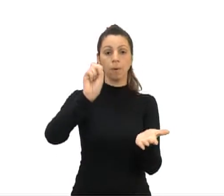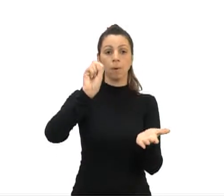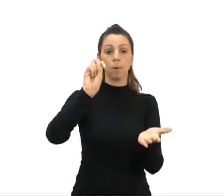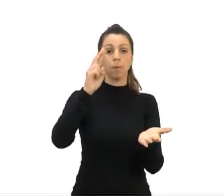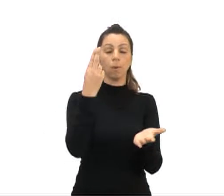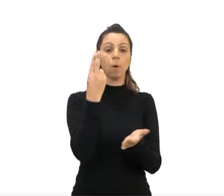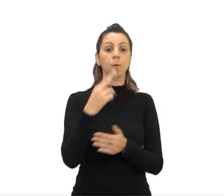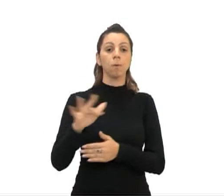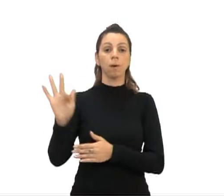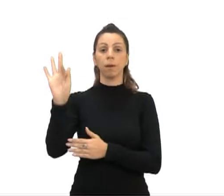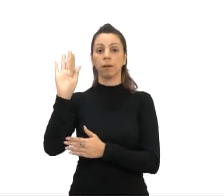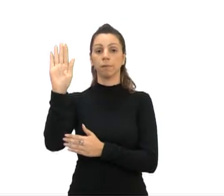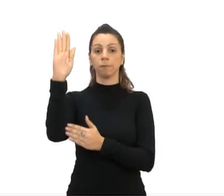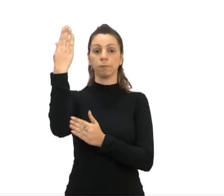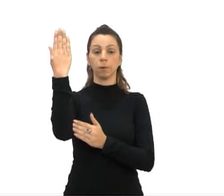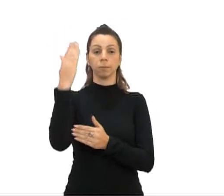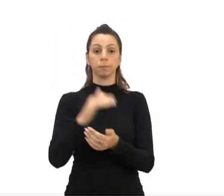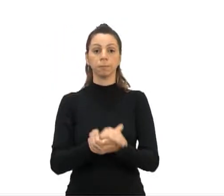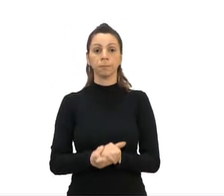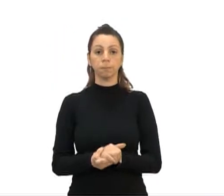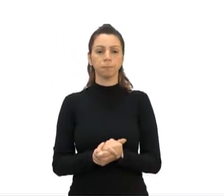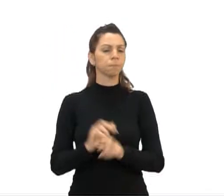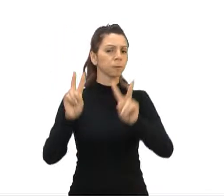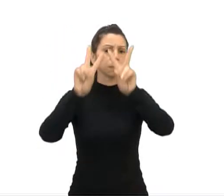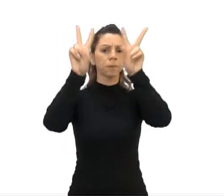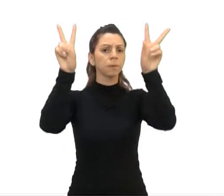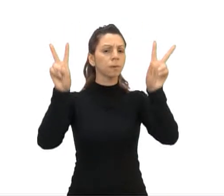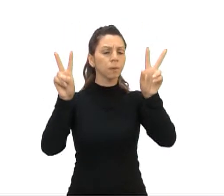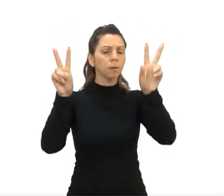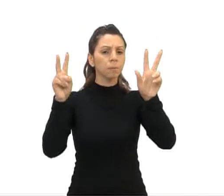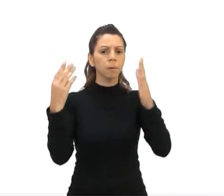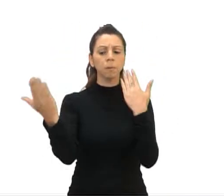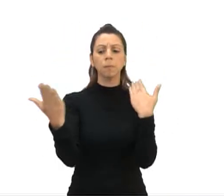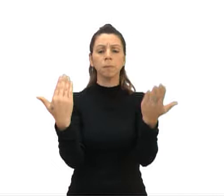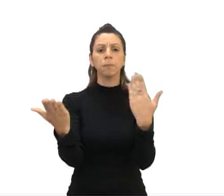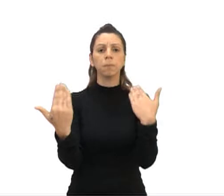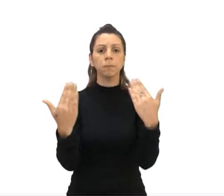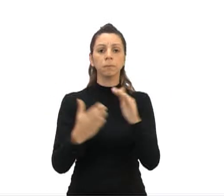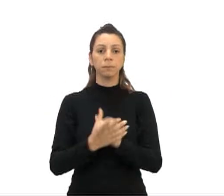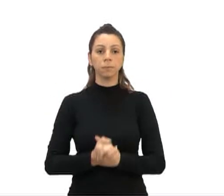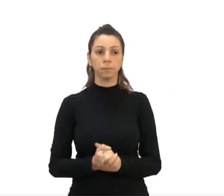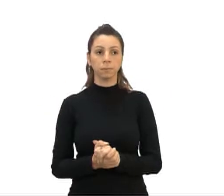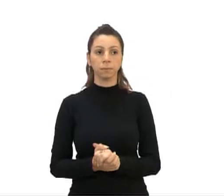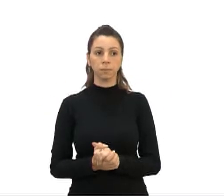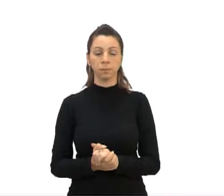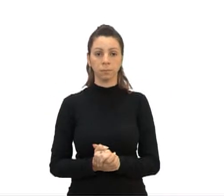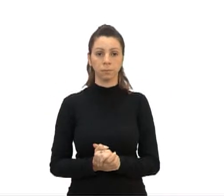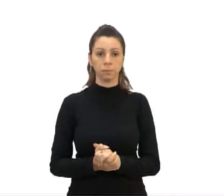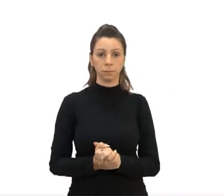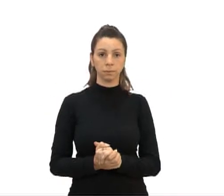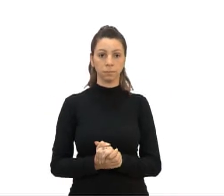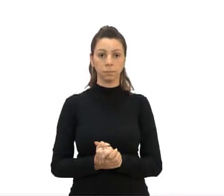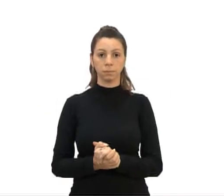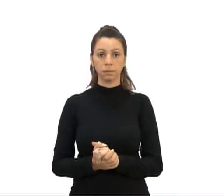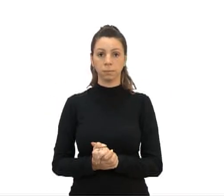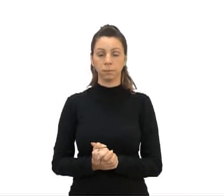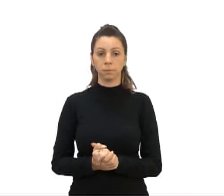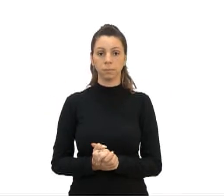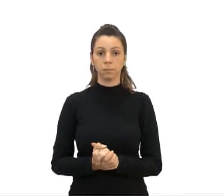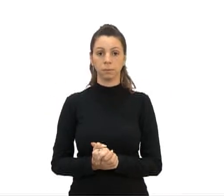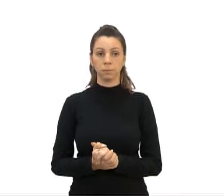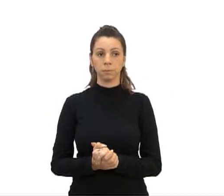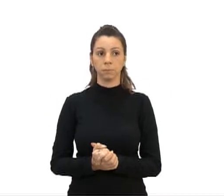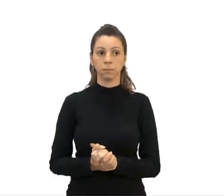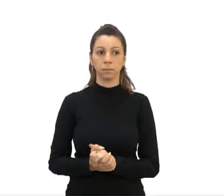temas dialogam as duas chicas? De quais temas elas conversam? A. Hablam sobre parejas e amor? Lembrando que a palavra